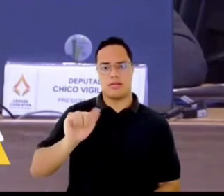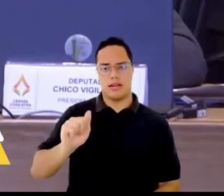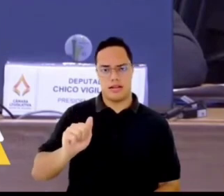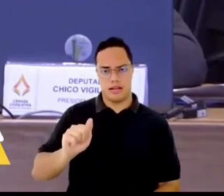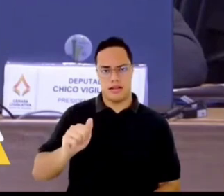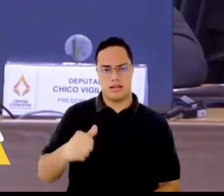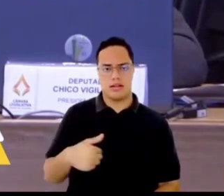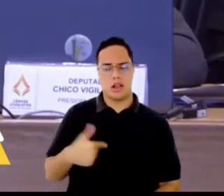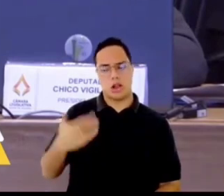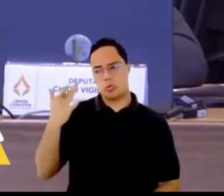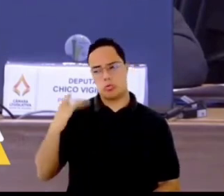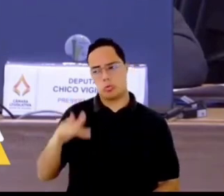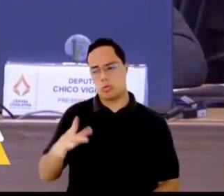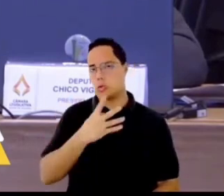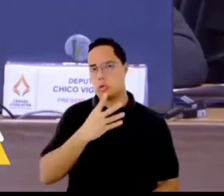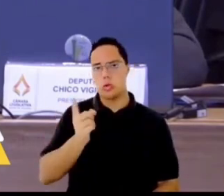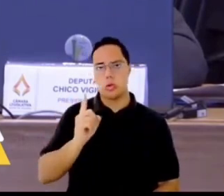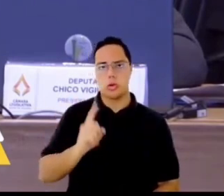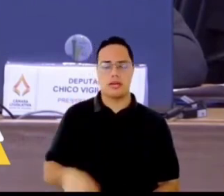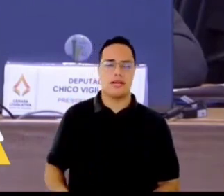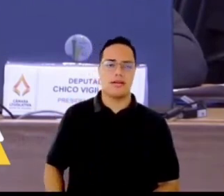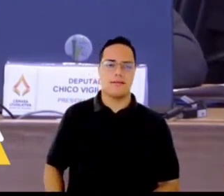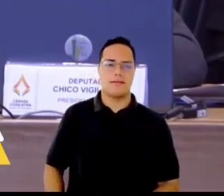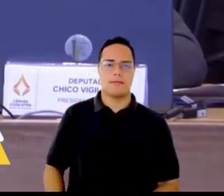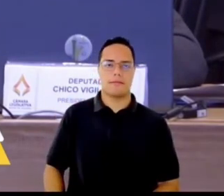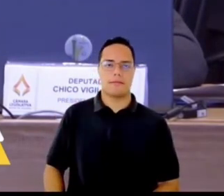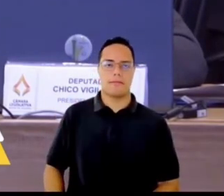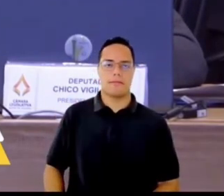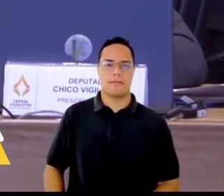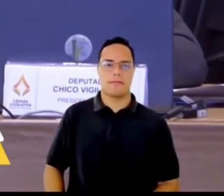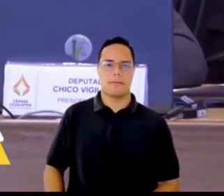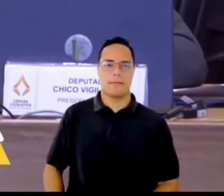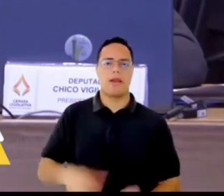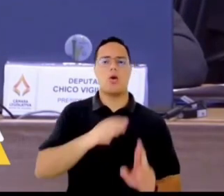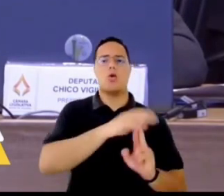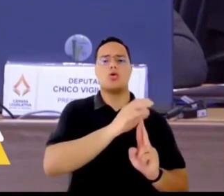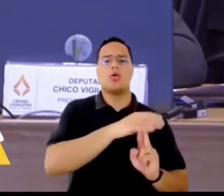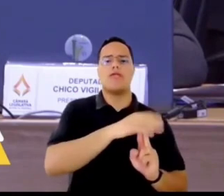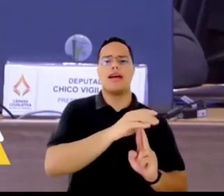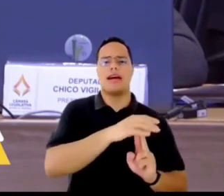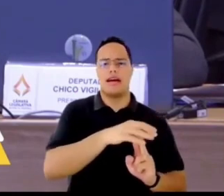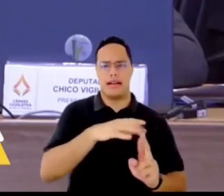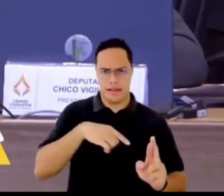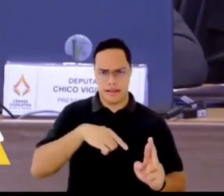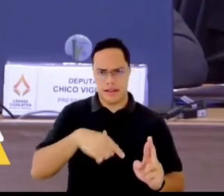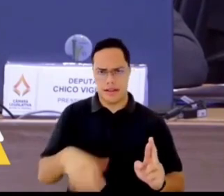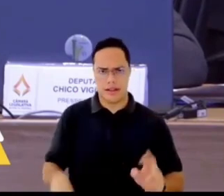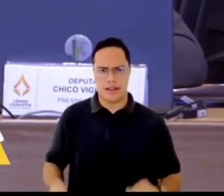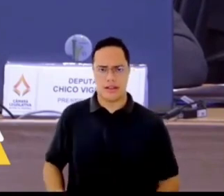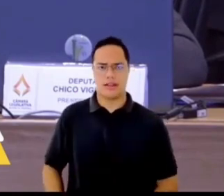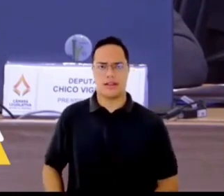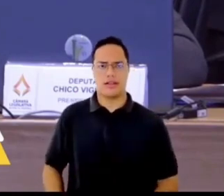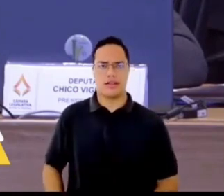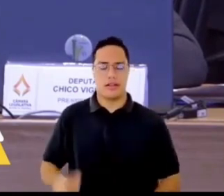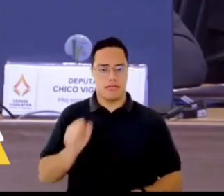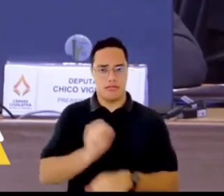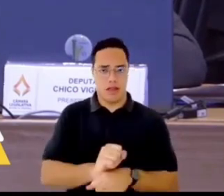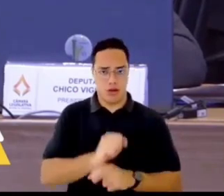com intimidade. Pediu para passar, o senhor passar ali pela rodoviária? Sim, aí a passagem... Vocês pararam na rodoviária?